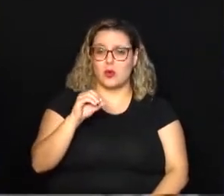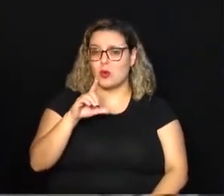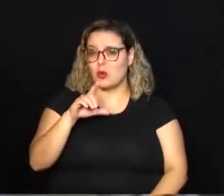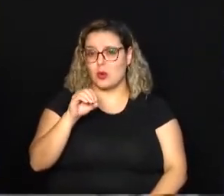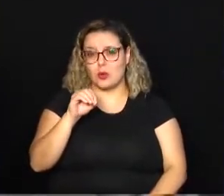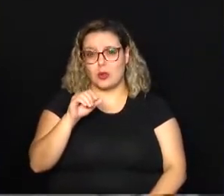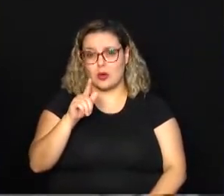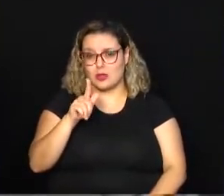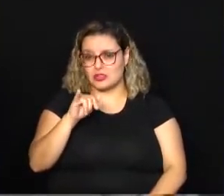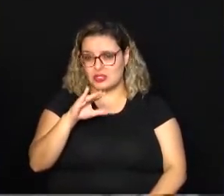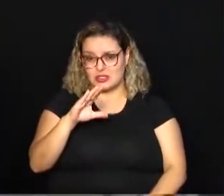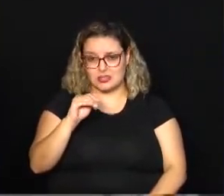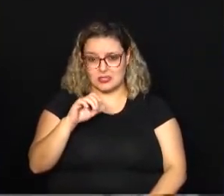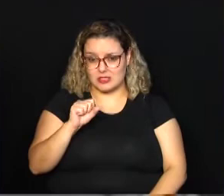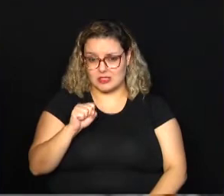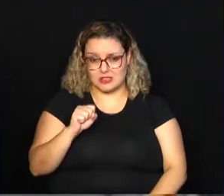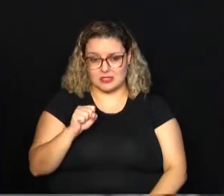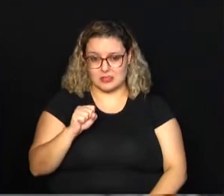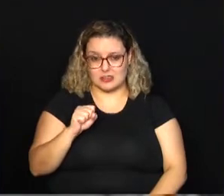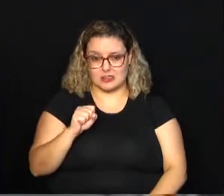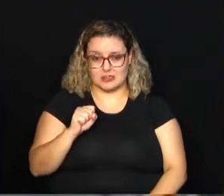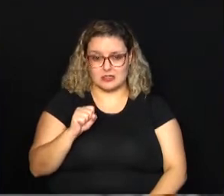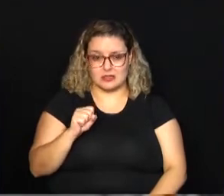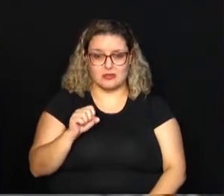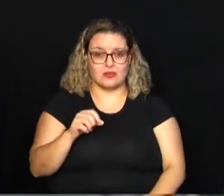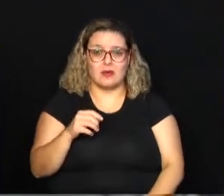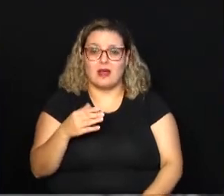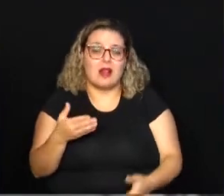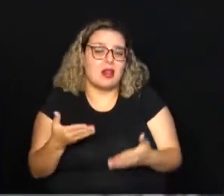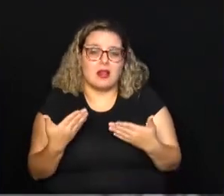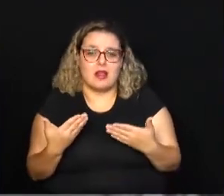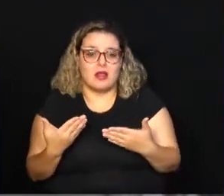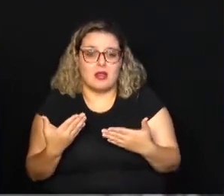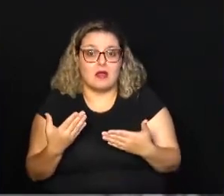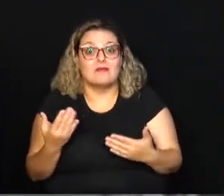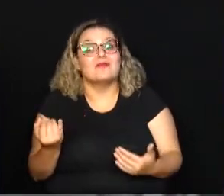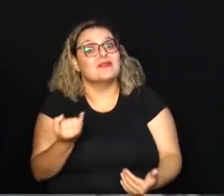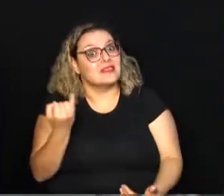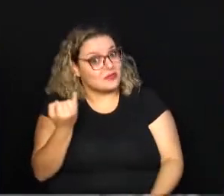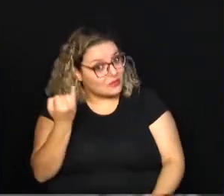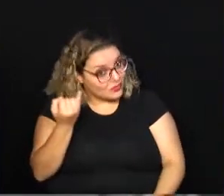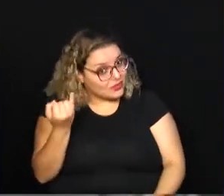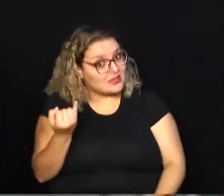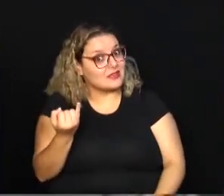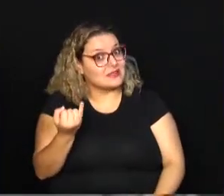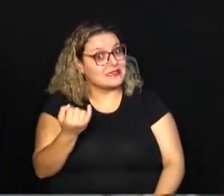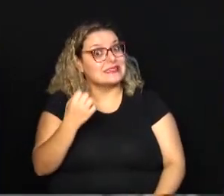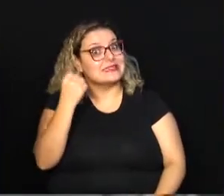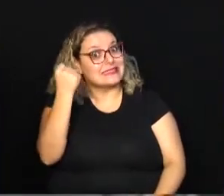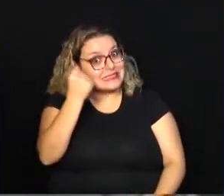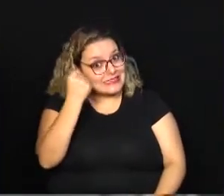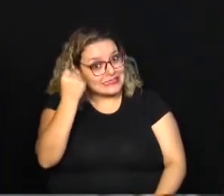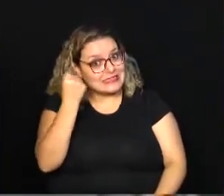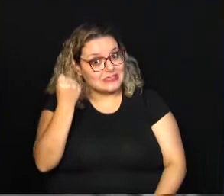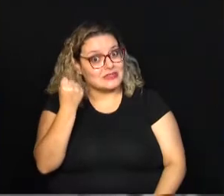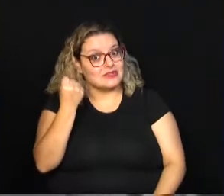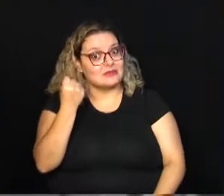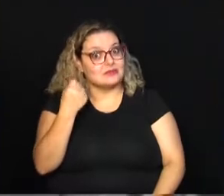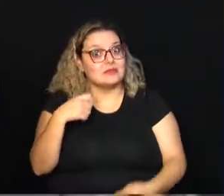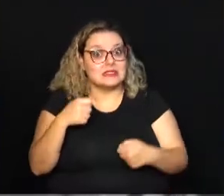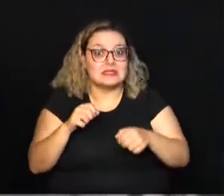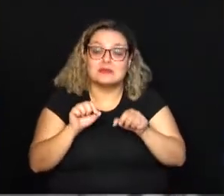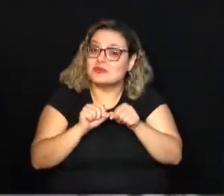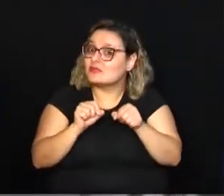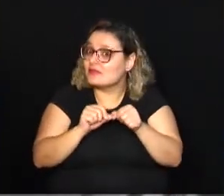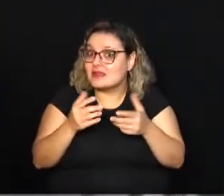represar. Não é cirurgias oncológicas leves, são cirurgias importantes que nós temos que liberar para começar a dar vazão. Então,